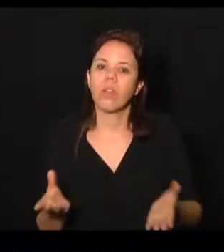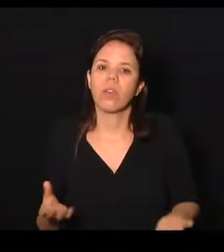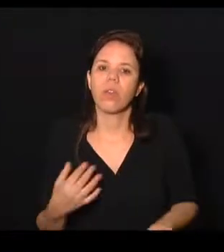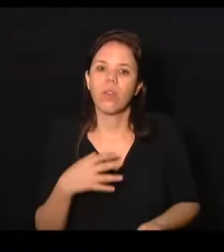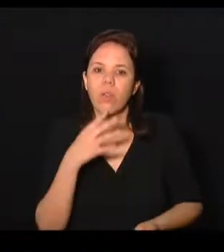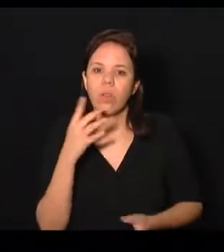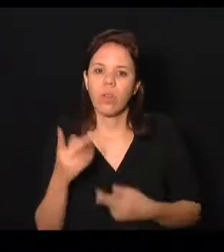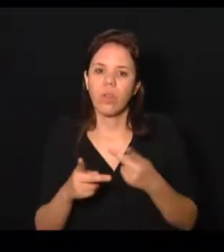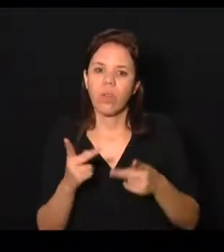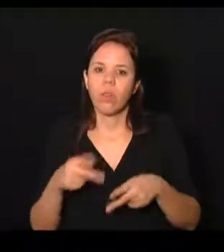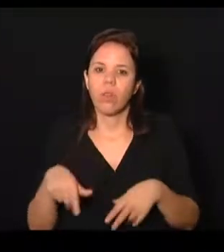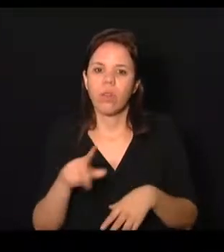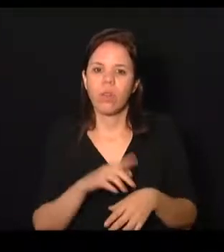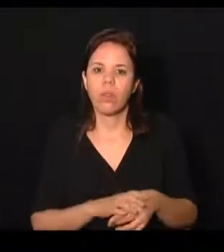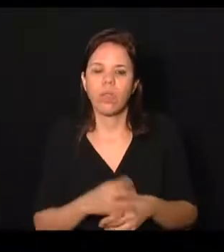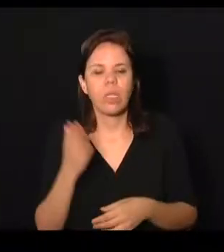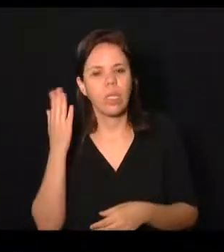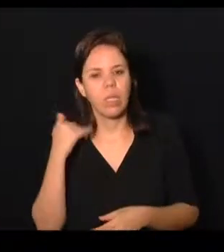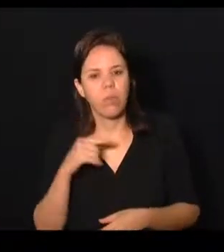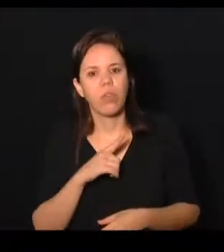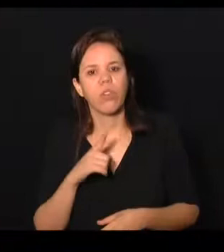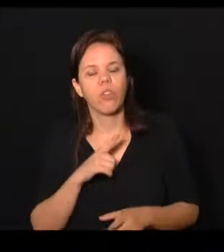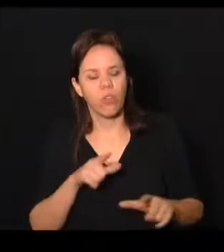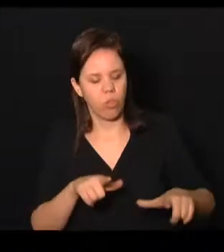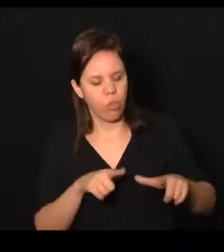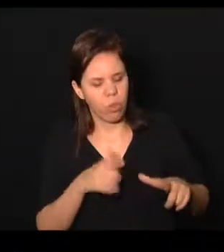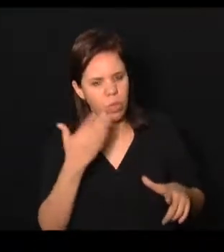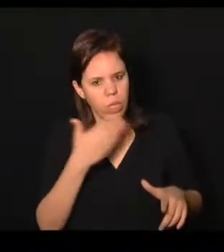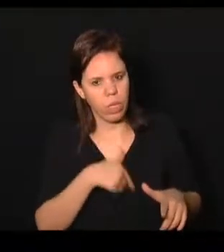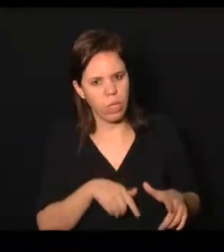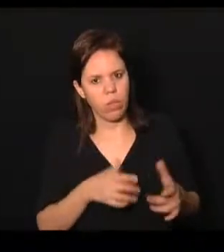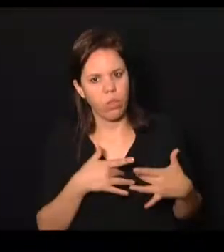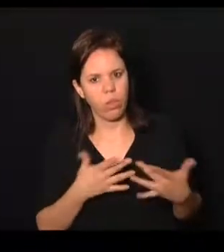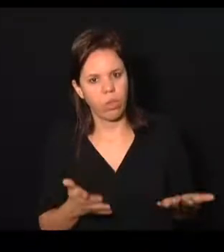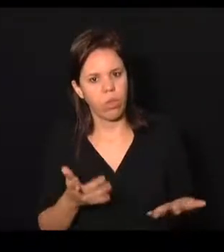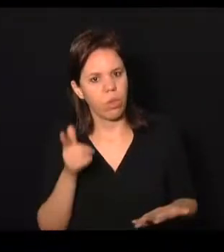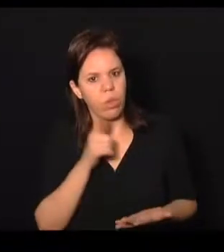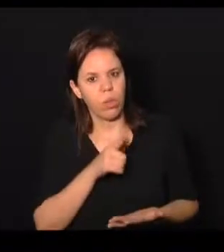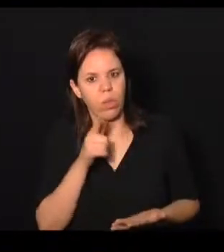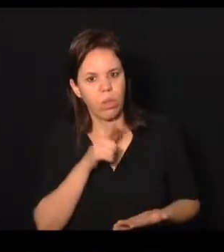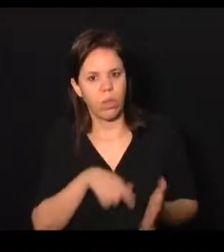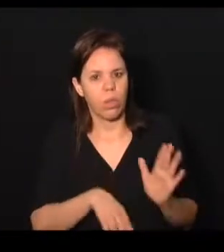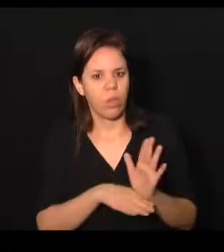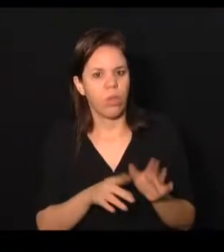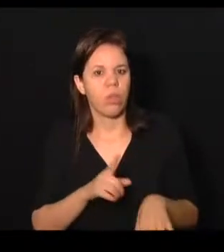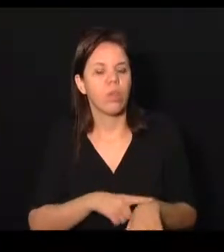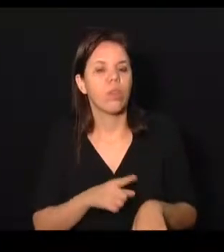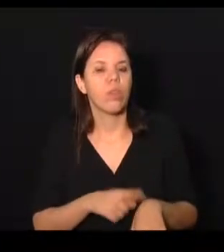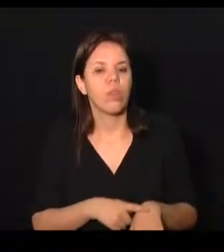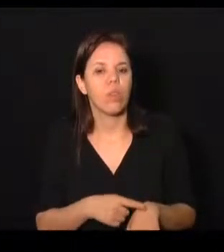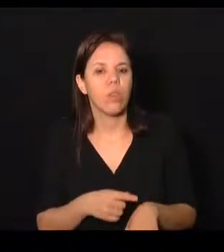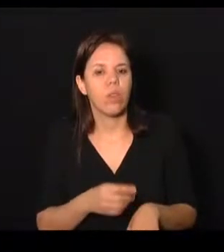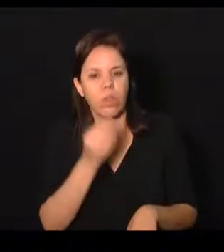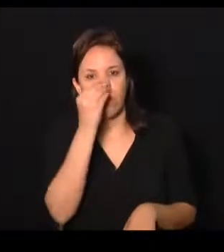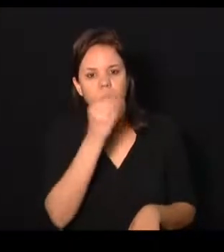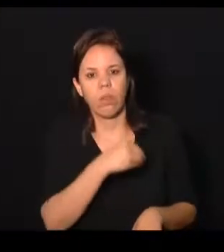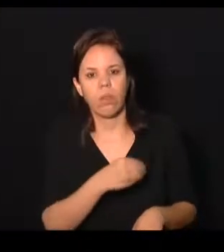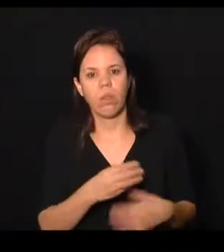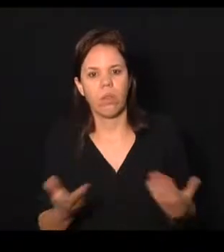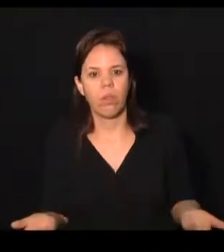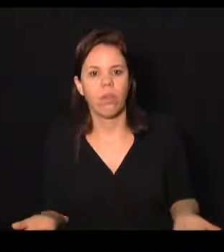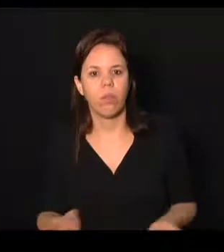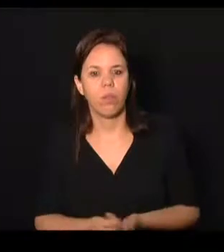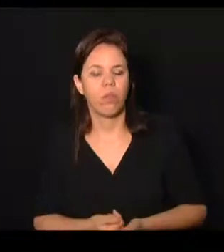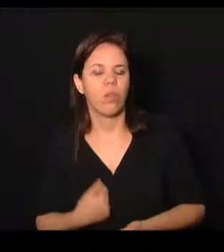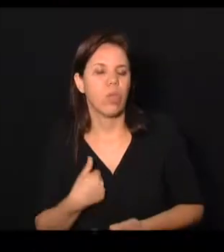conheciam. E eles sabem que eu tinha um certificado. Mas como não conseguiram buscar na hora e simplesmente desprezaram.